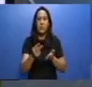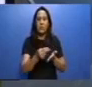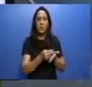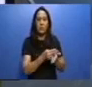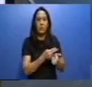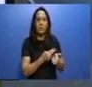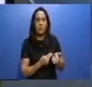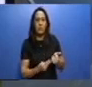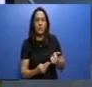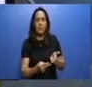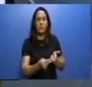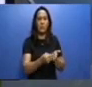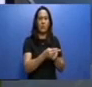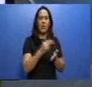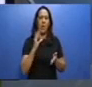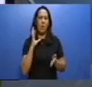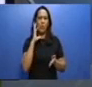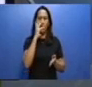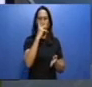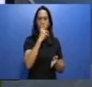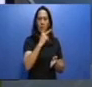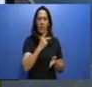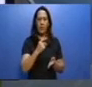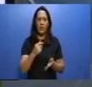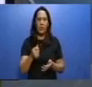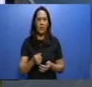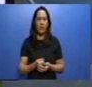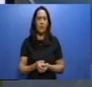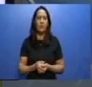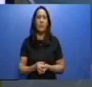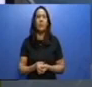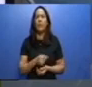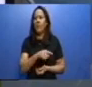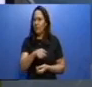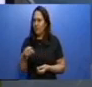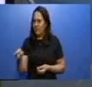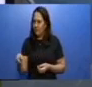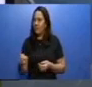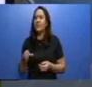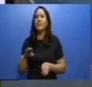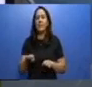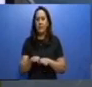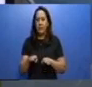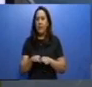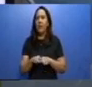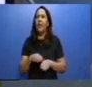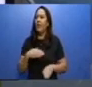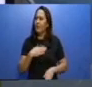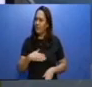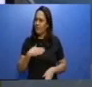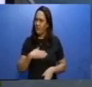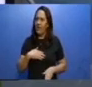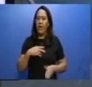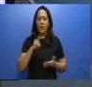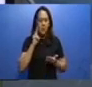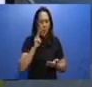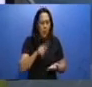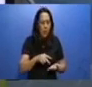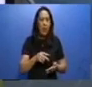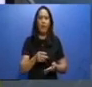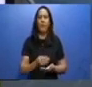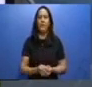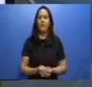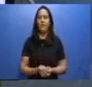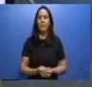muito lindo essa pintura. Vocês gostaram? Olha na apostila de vocês.